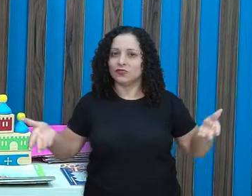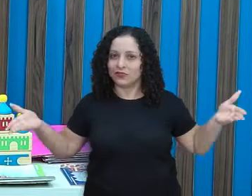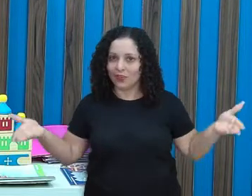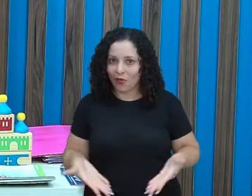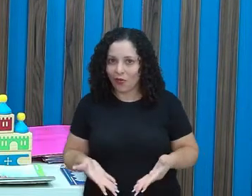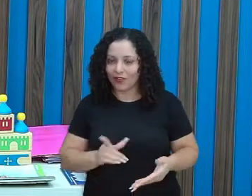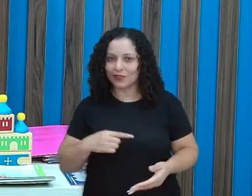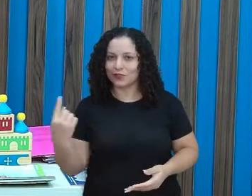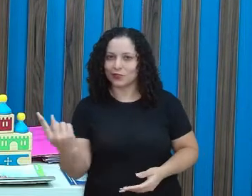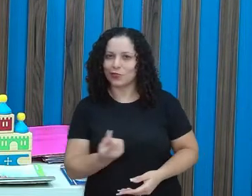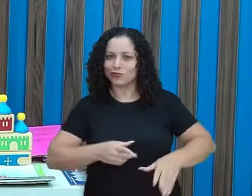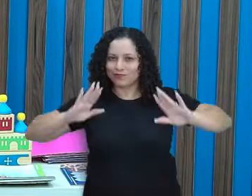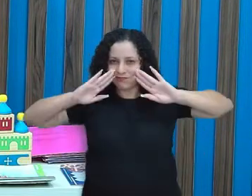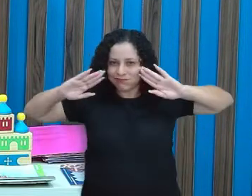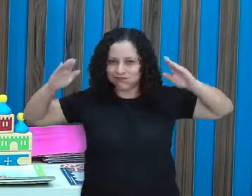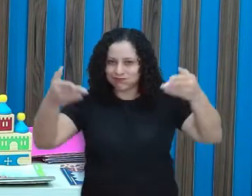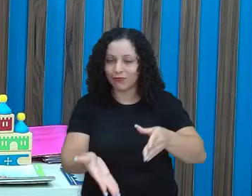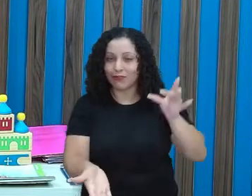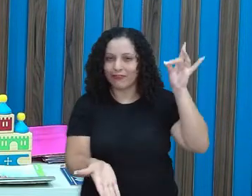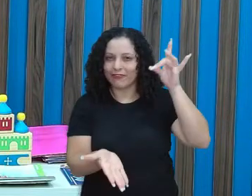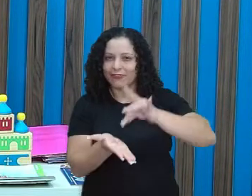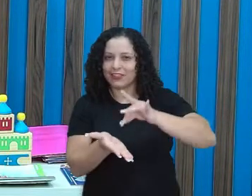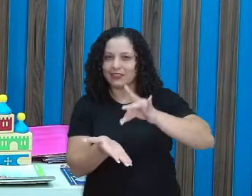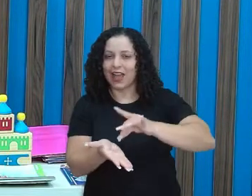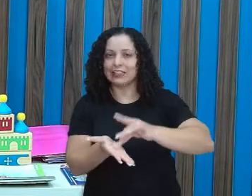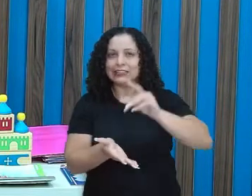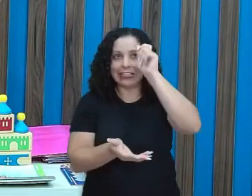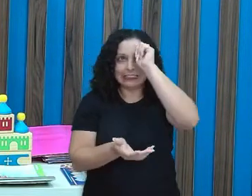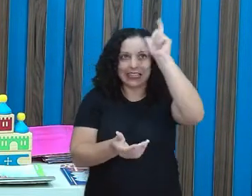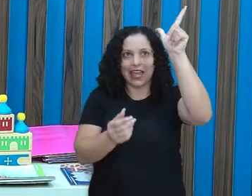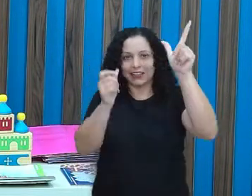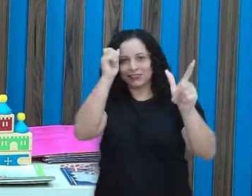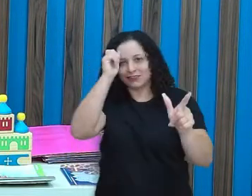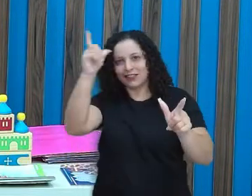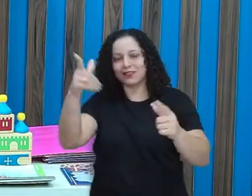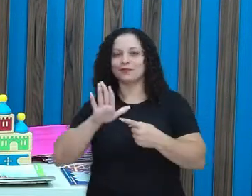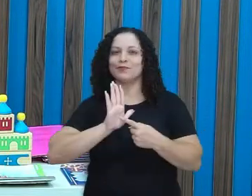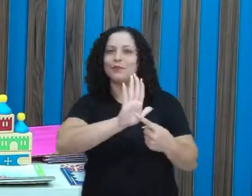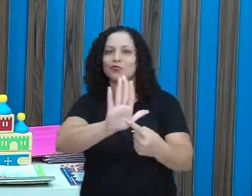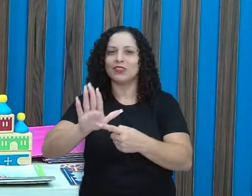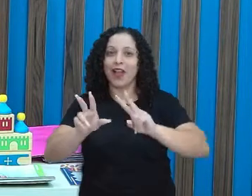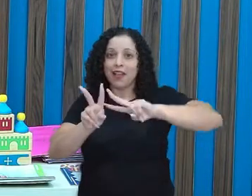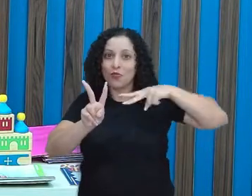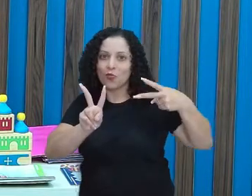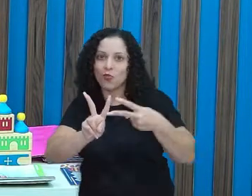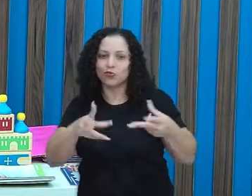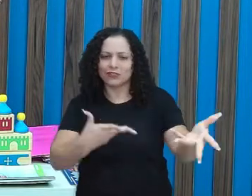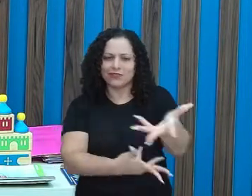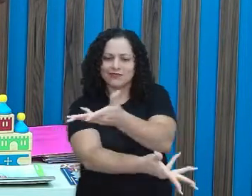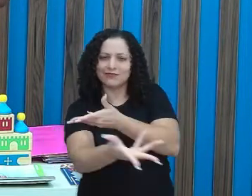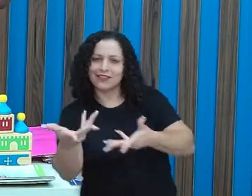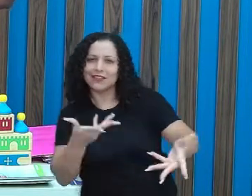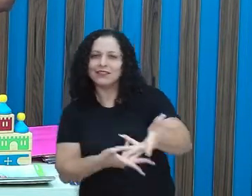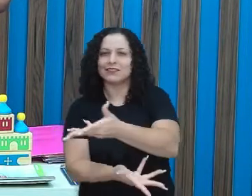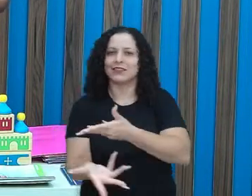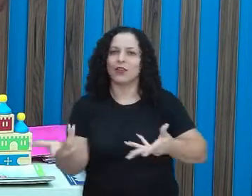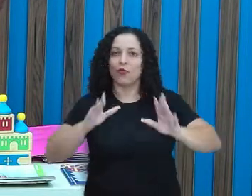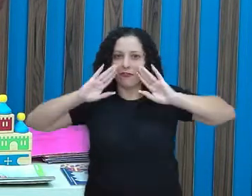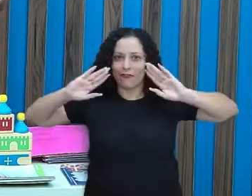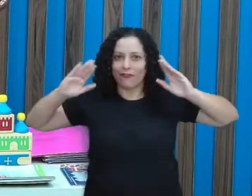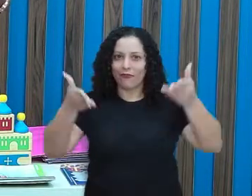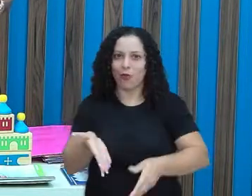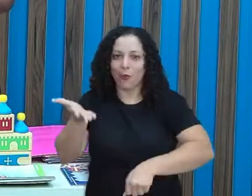agora era o momento de verdade de trazer ideias, de mostrar recursos, de fazer uma interação mais voltada